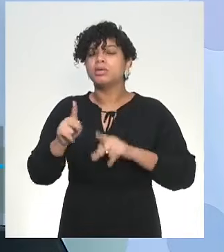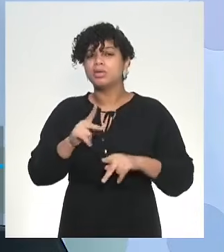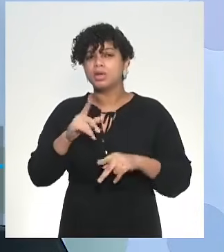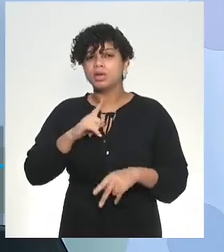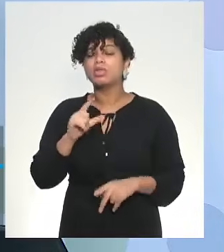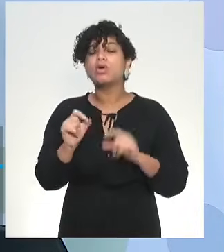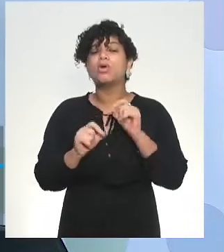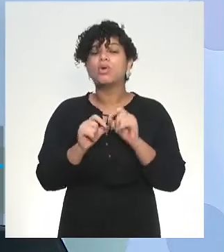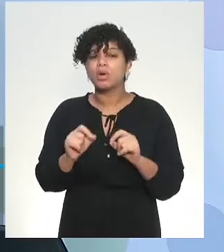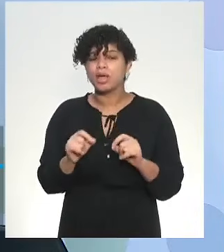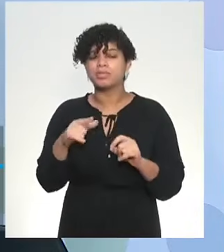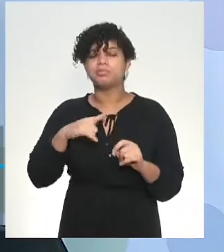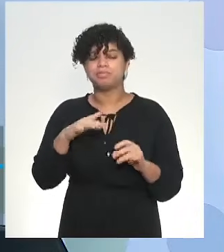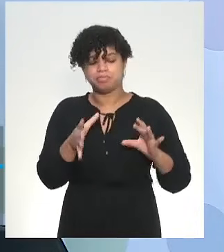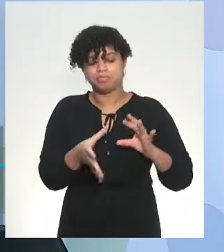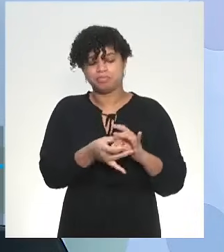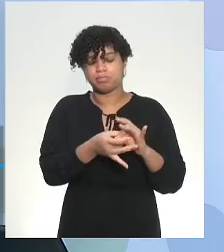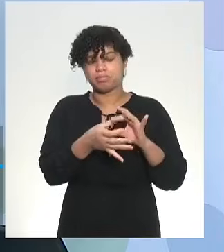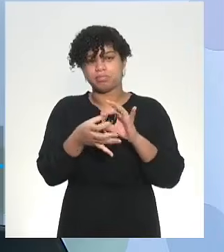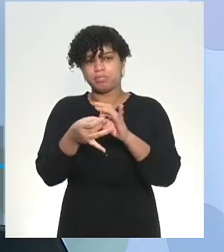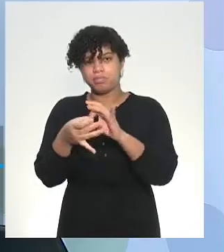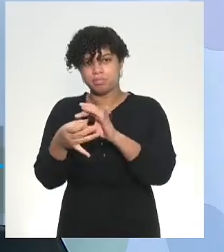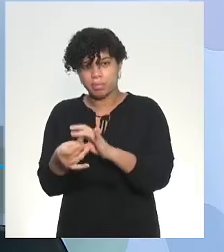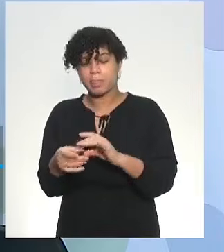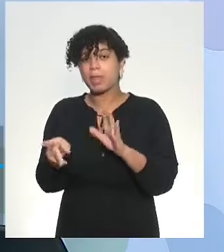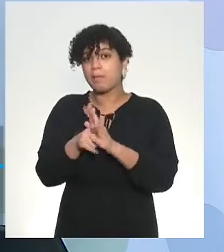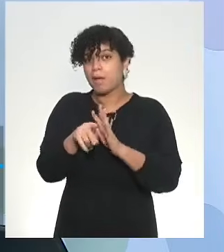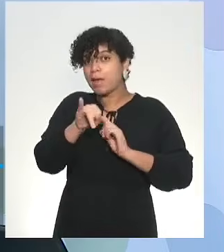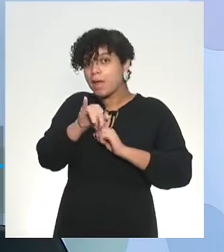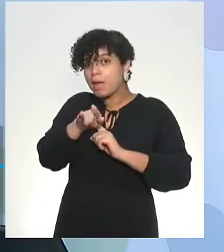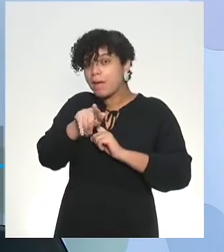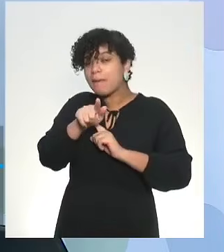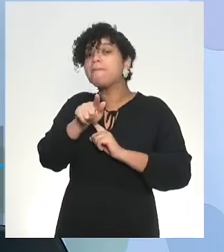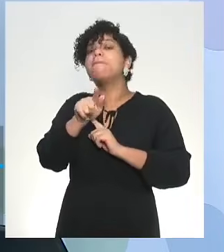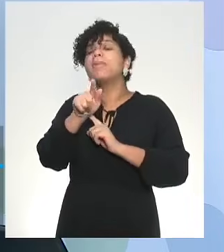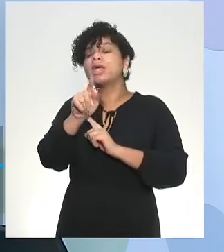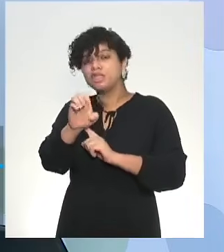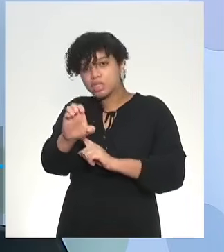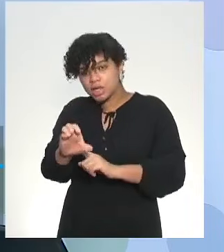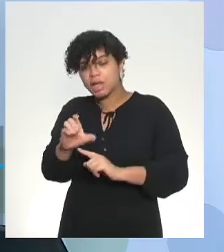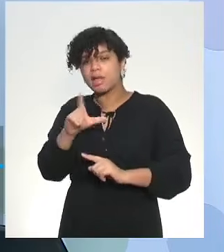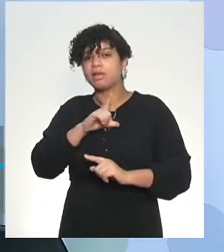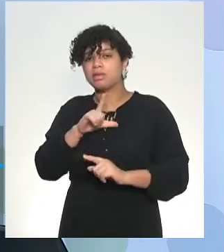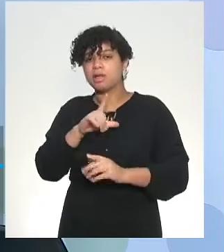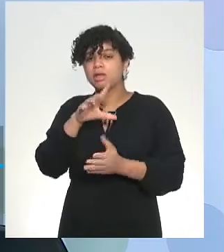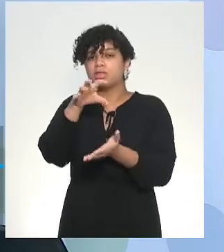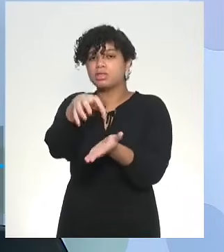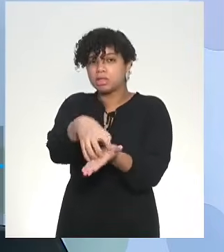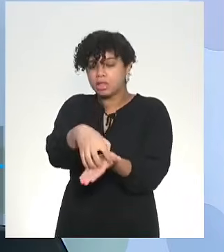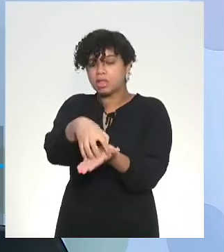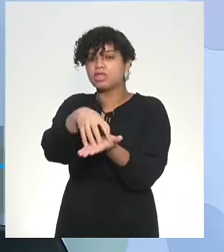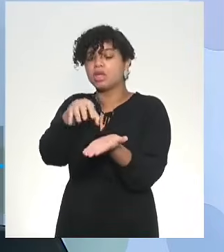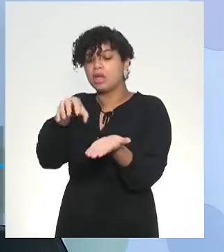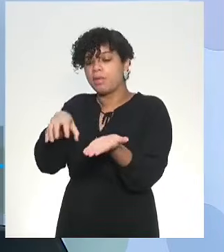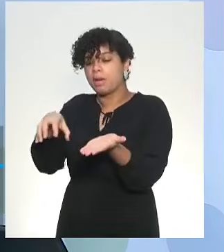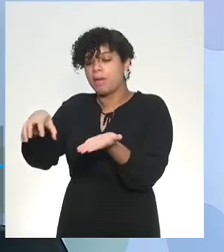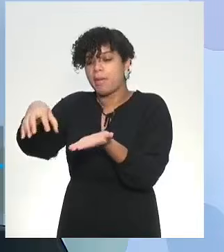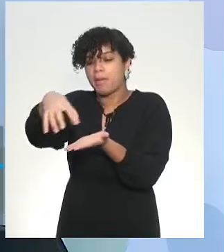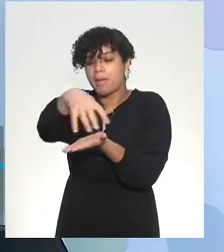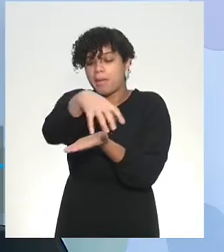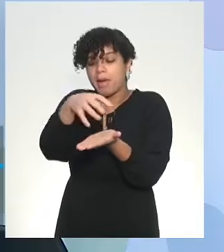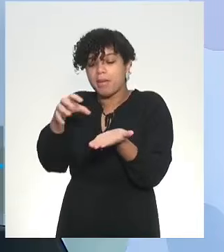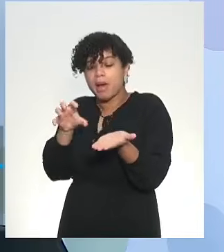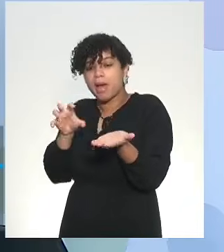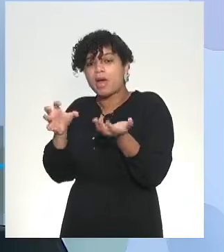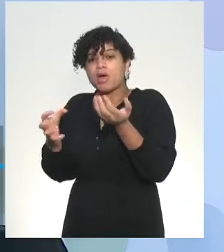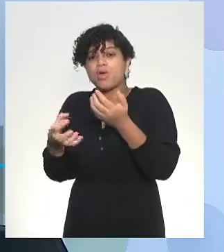né, que é o implemento que é feito do IBGE, né, que é as regiões integradas das cidades, né, a partir de 2007, como